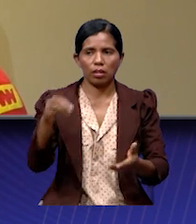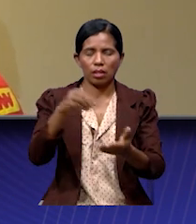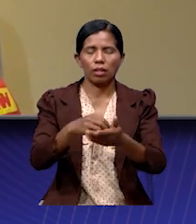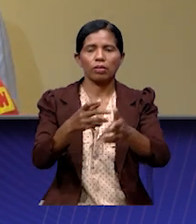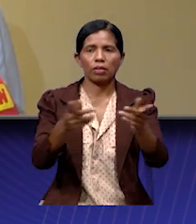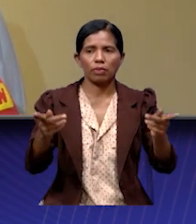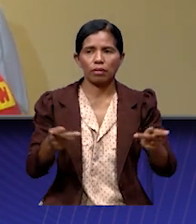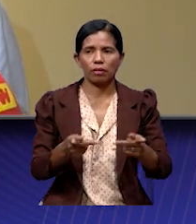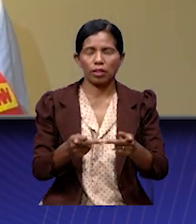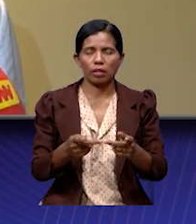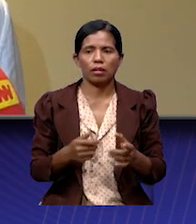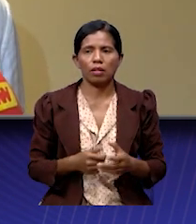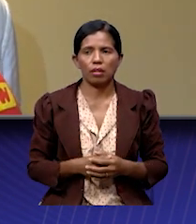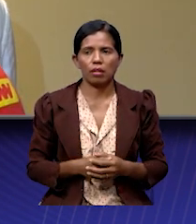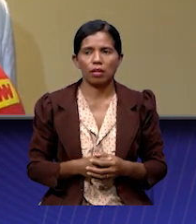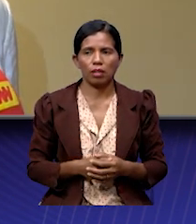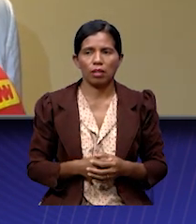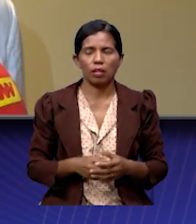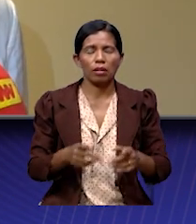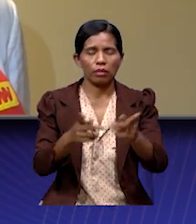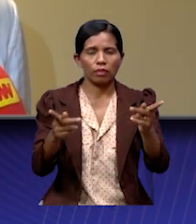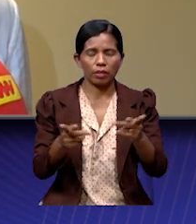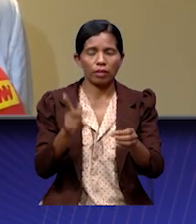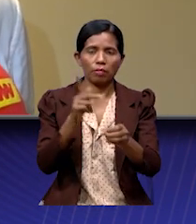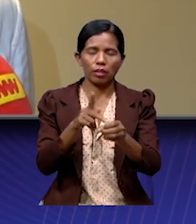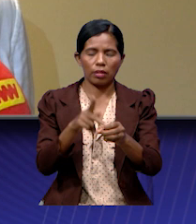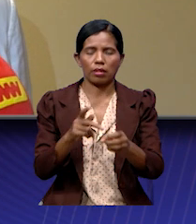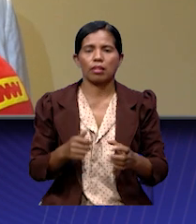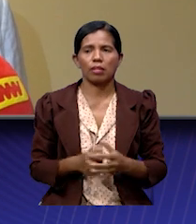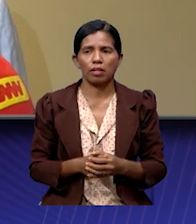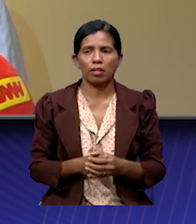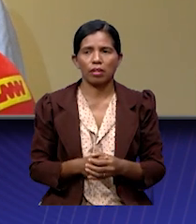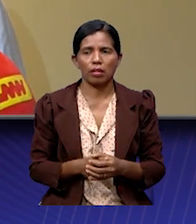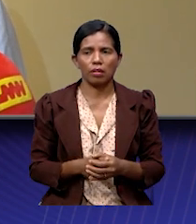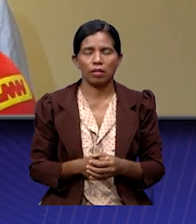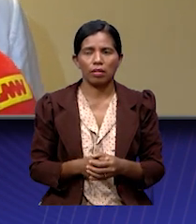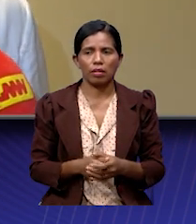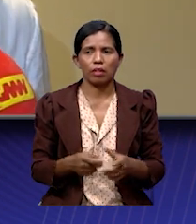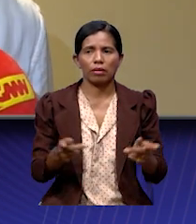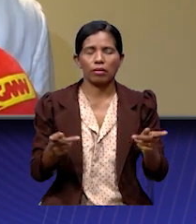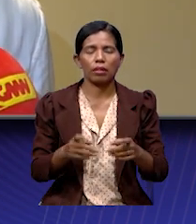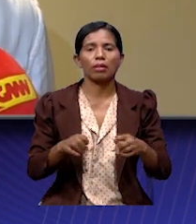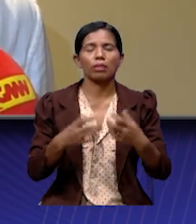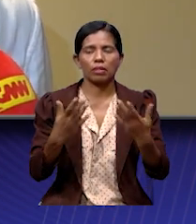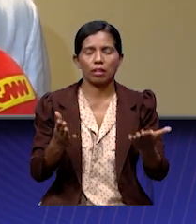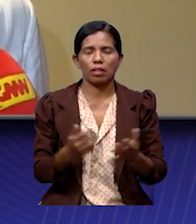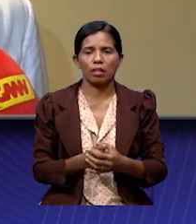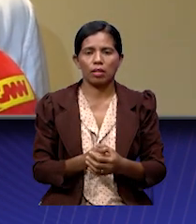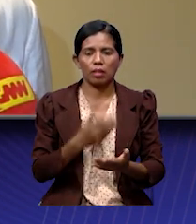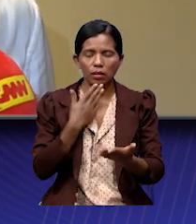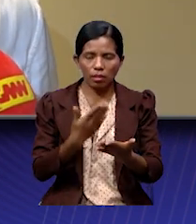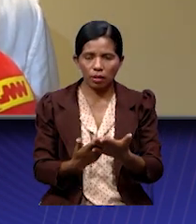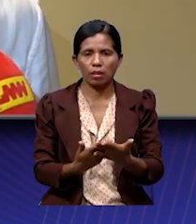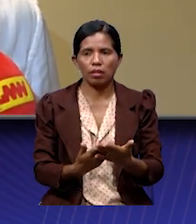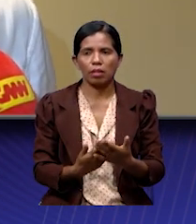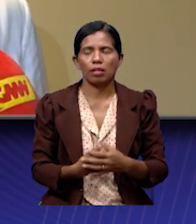fatin to ho ia posto abbassamento combustibile pois posto abbassamento combustibile serna hamsa sira ena